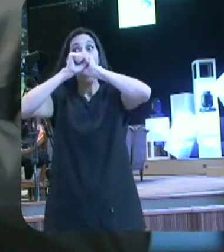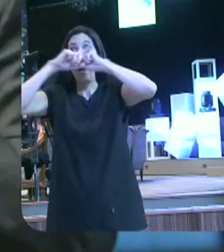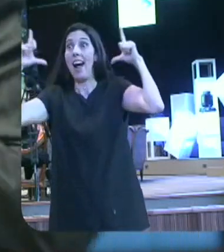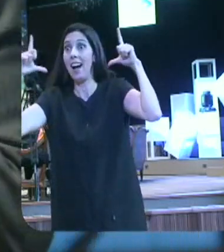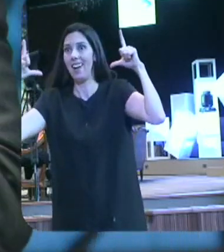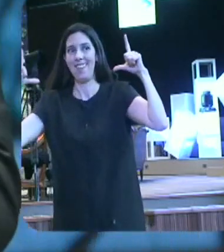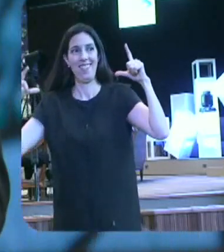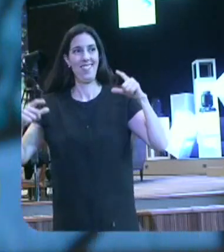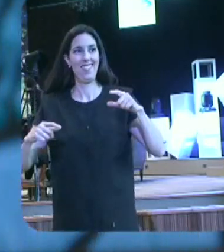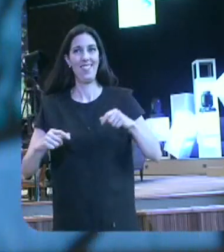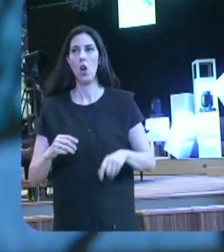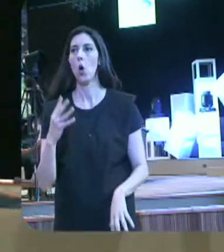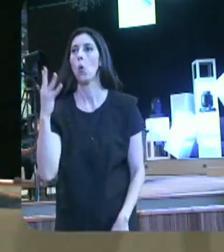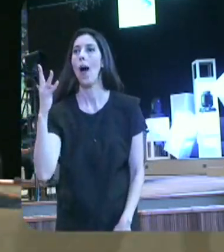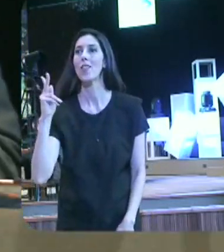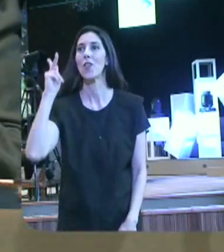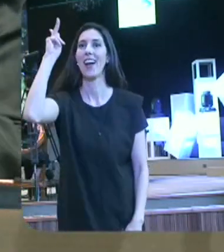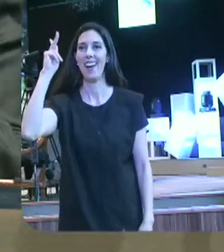existe.